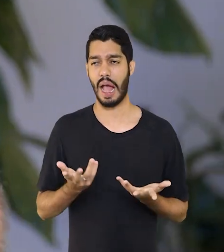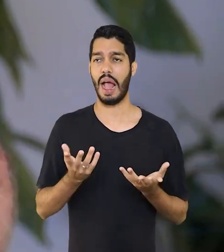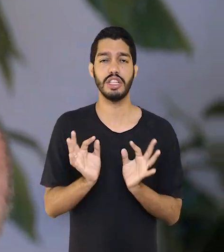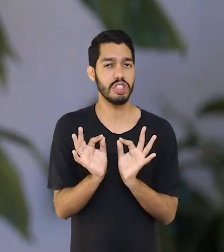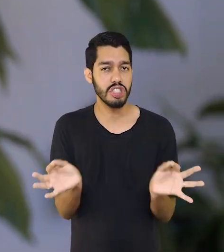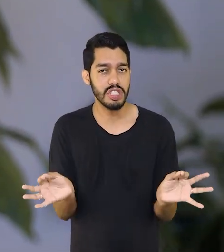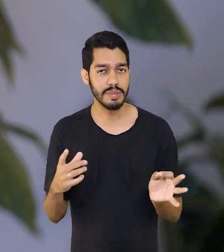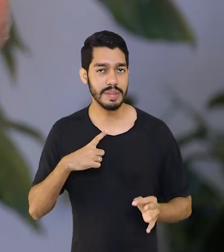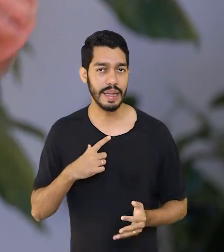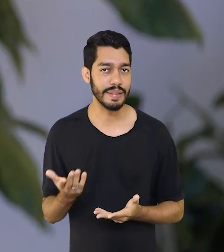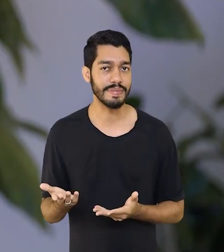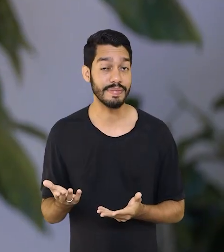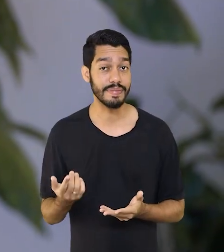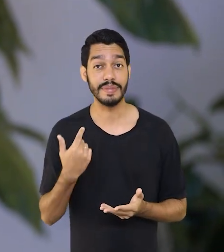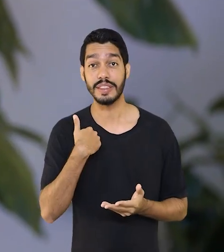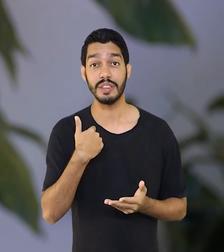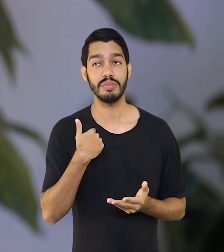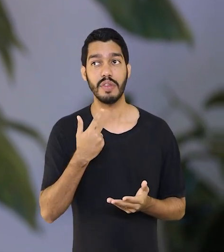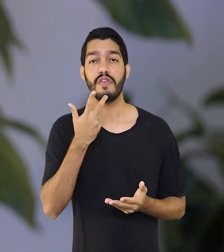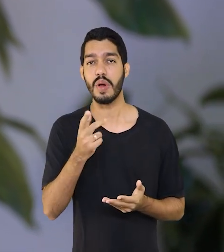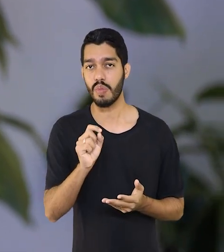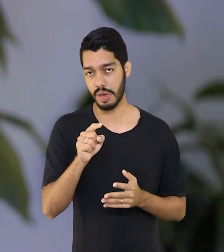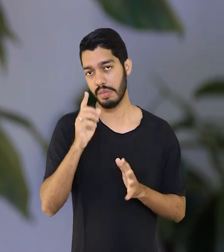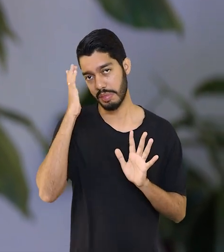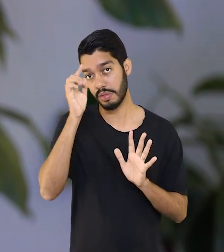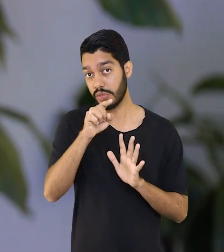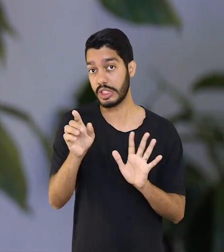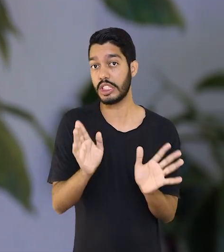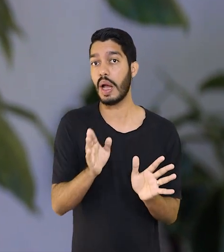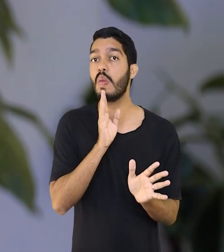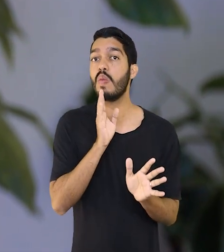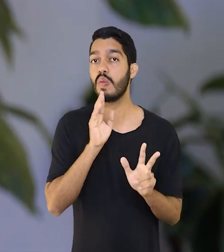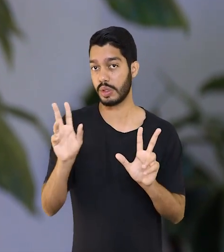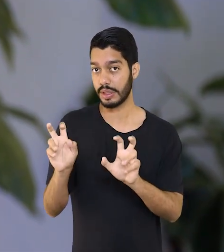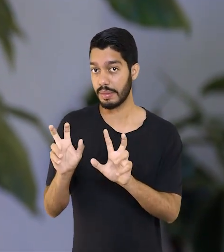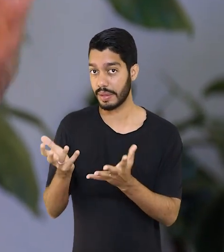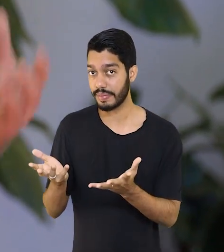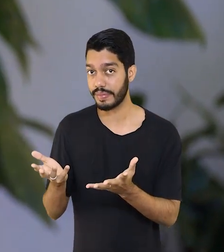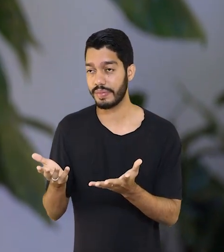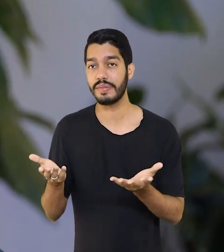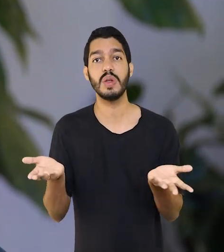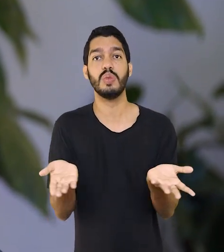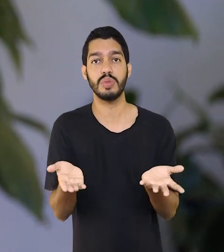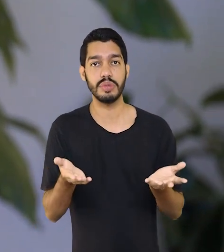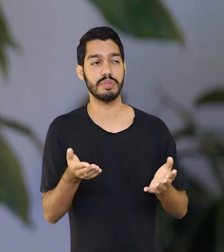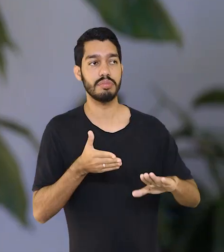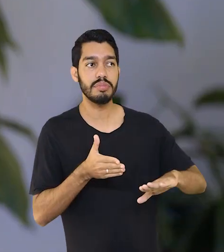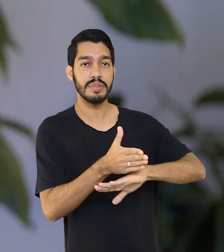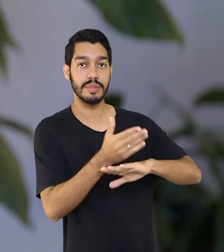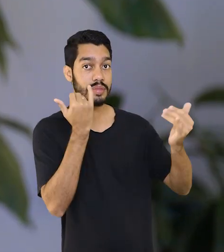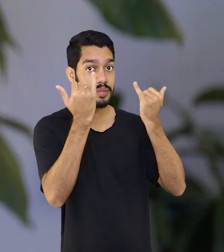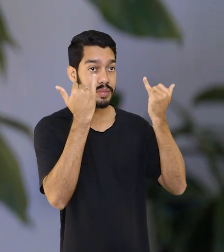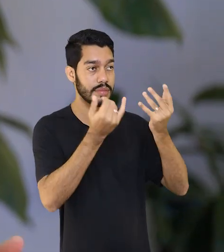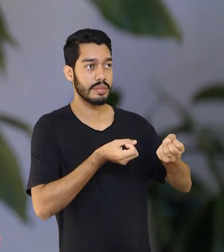Molezinha. Bom, eu conto com o fato de que vocês conhecem o assunto e que hoje o acesso à informação também